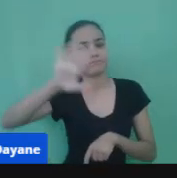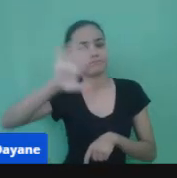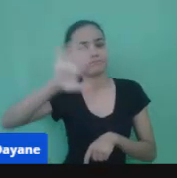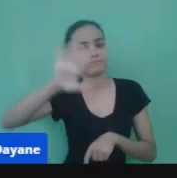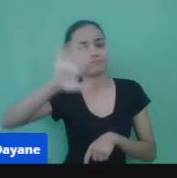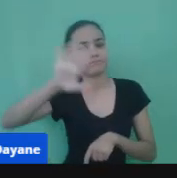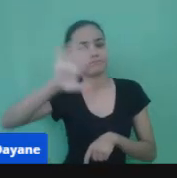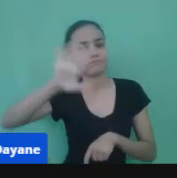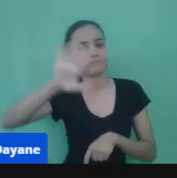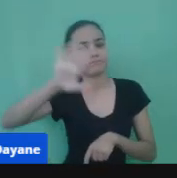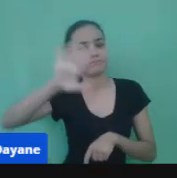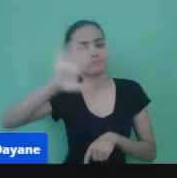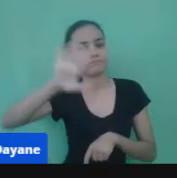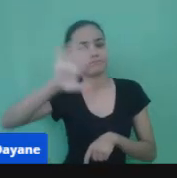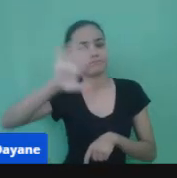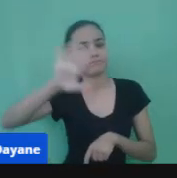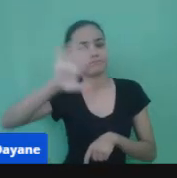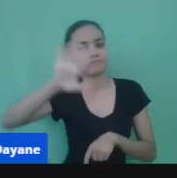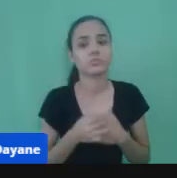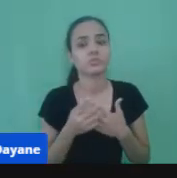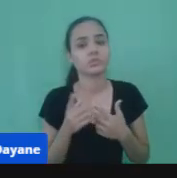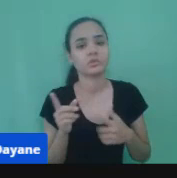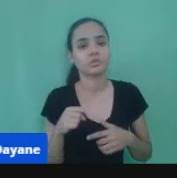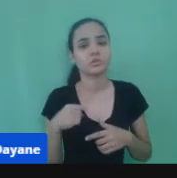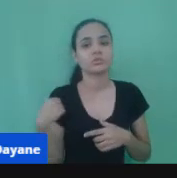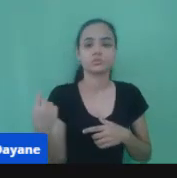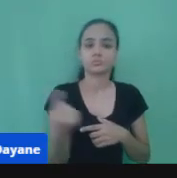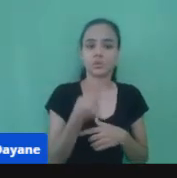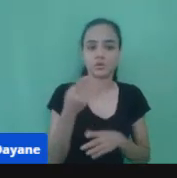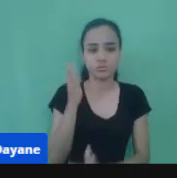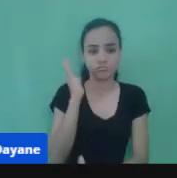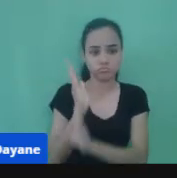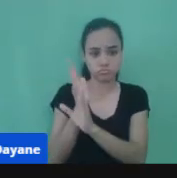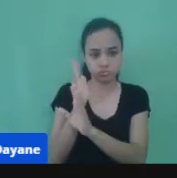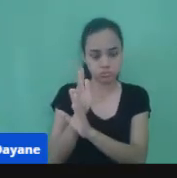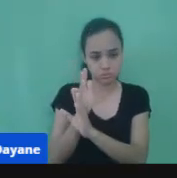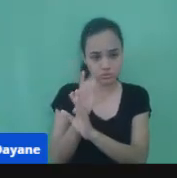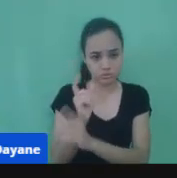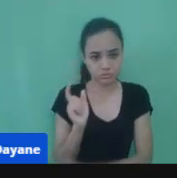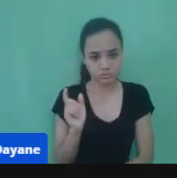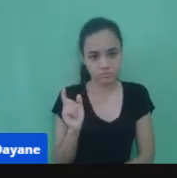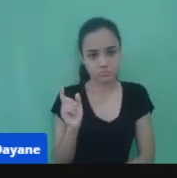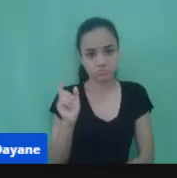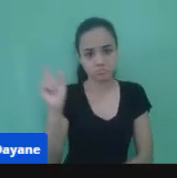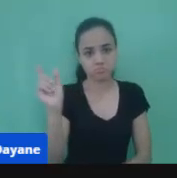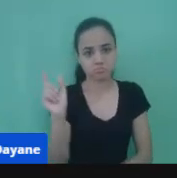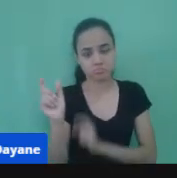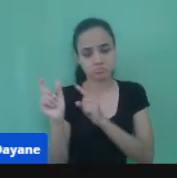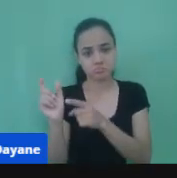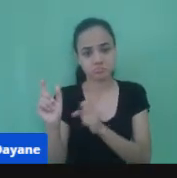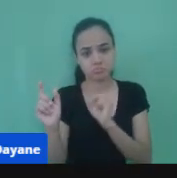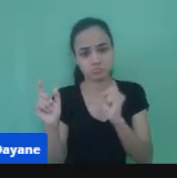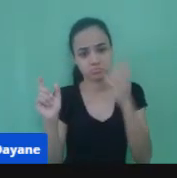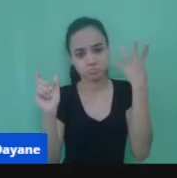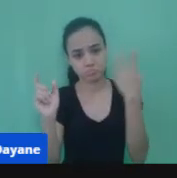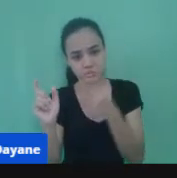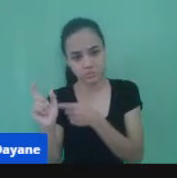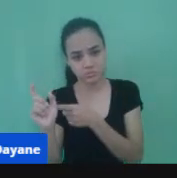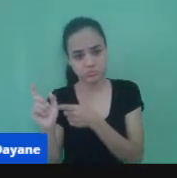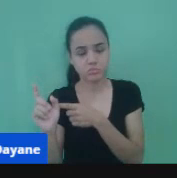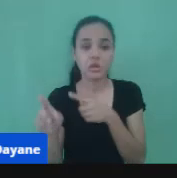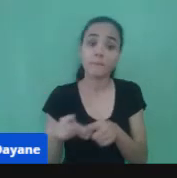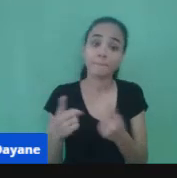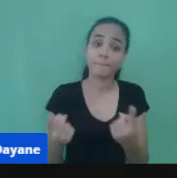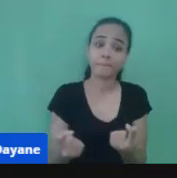identificamos nenhuma ocorrência dos termos filme, cinema, audiovisual, mas isso não significa que a gente pode descartar enquanto um